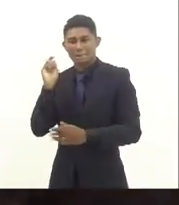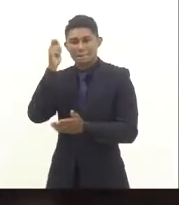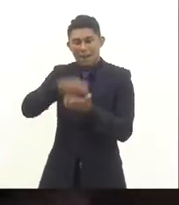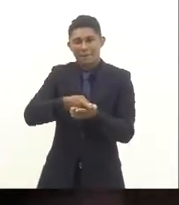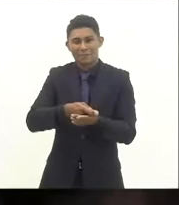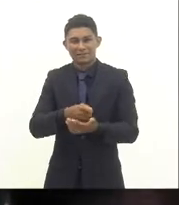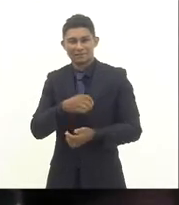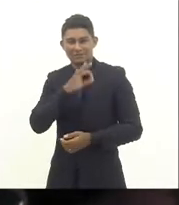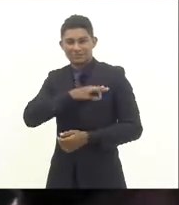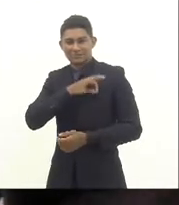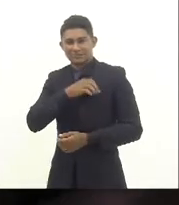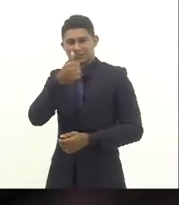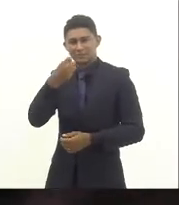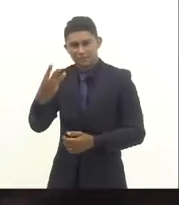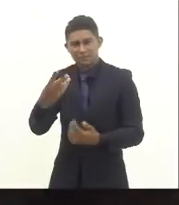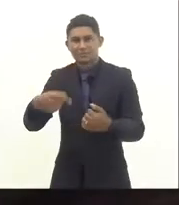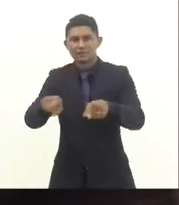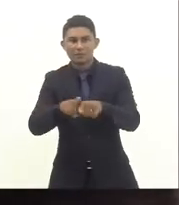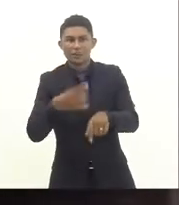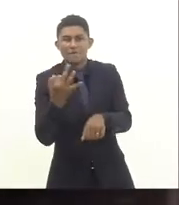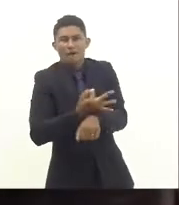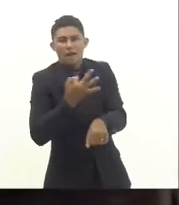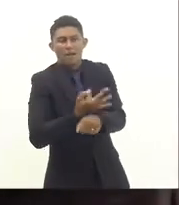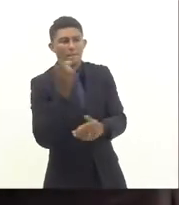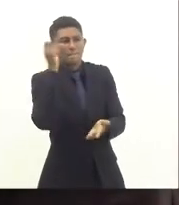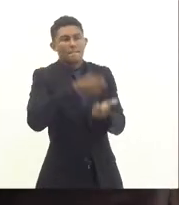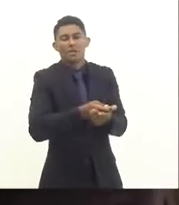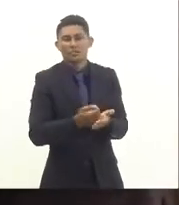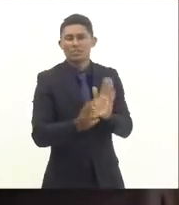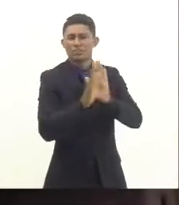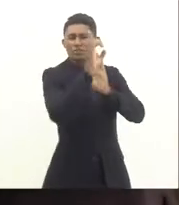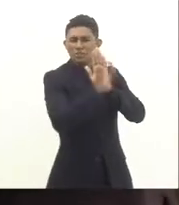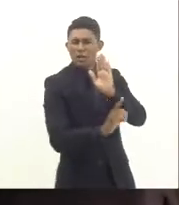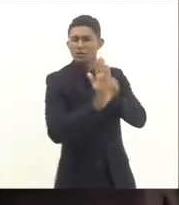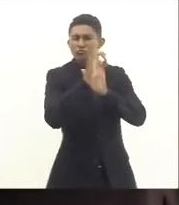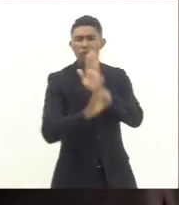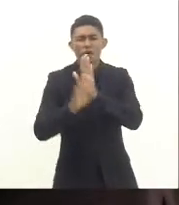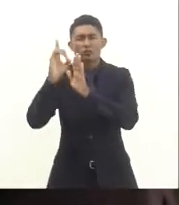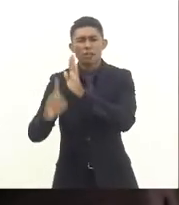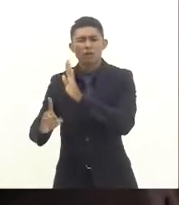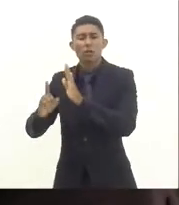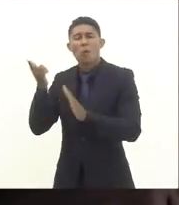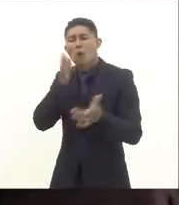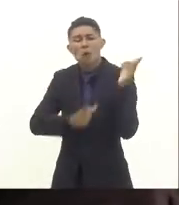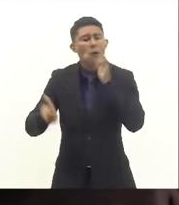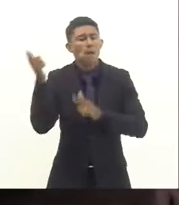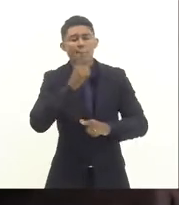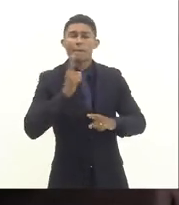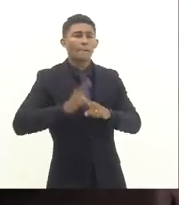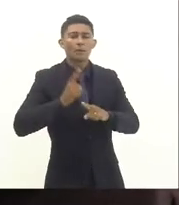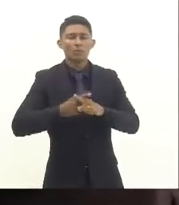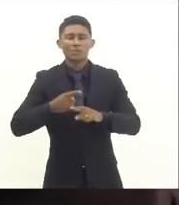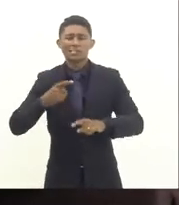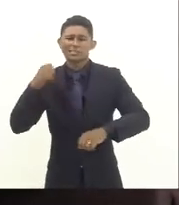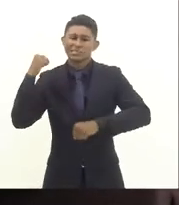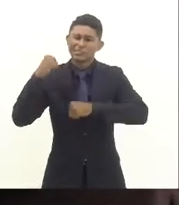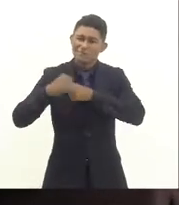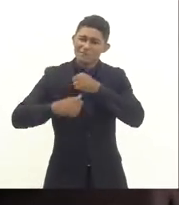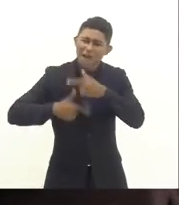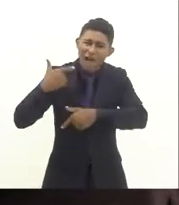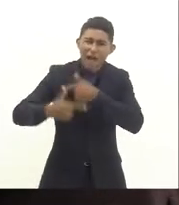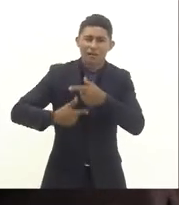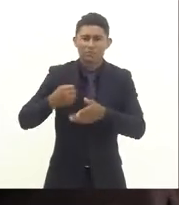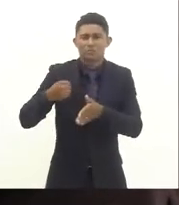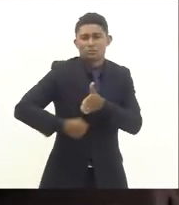o 13º de férias cada direito aqui foi calcado e muita luta Então me referenciando em toda a trajetória de